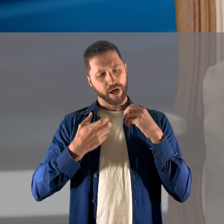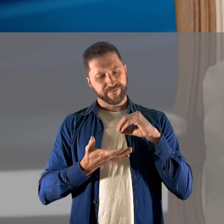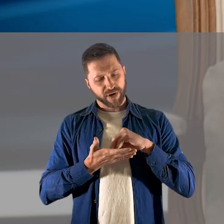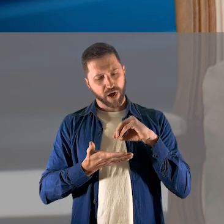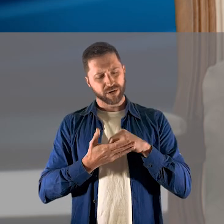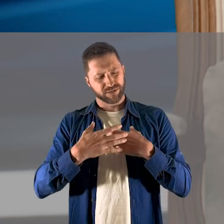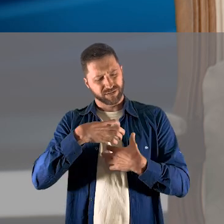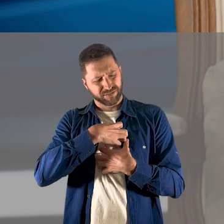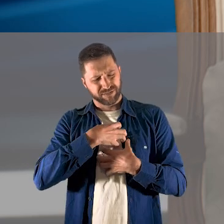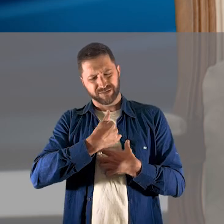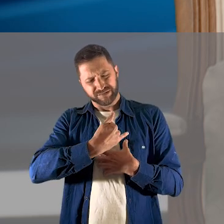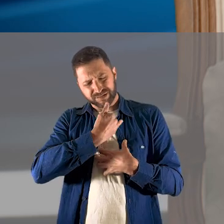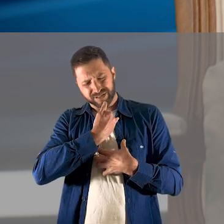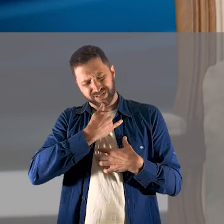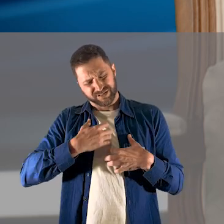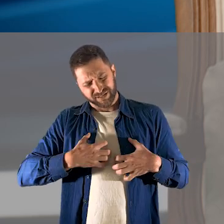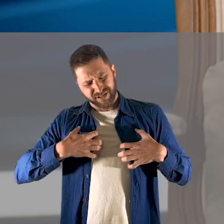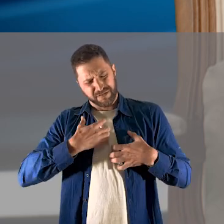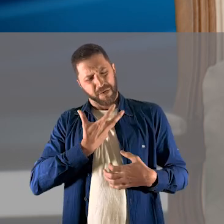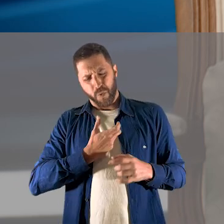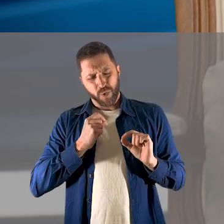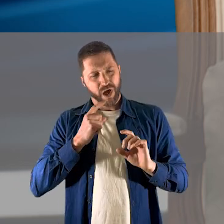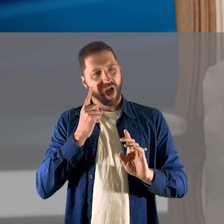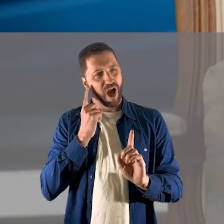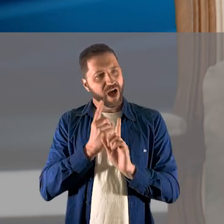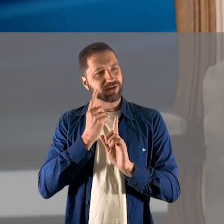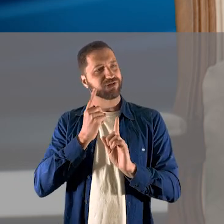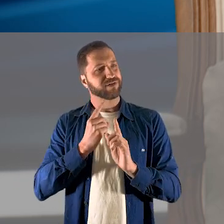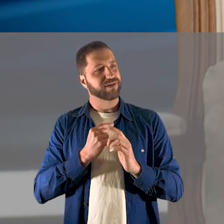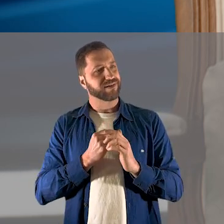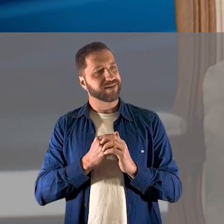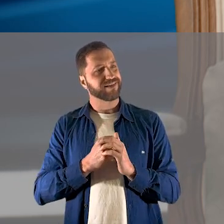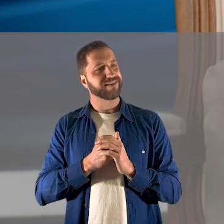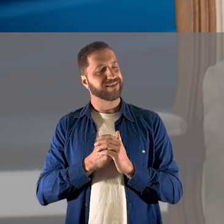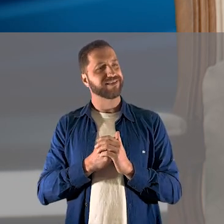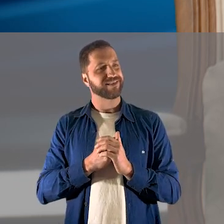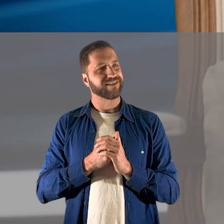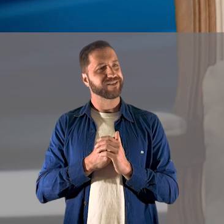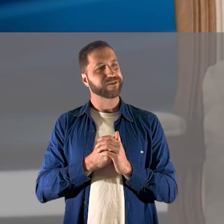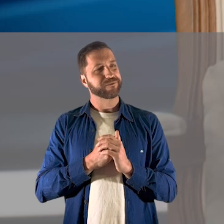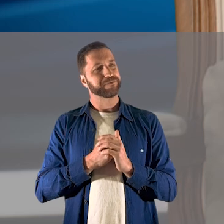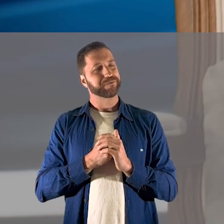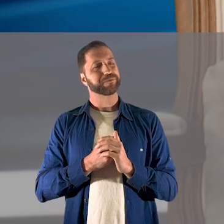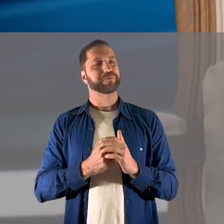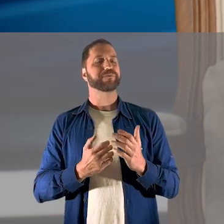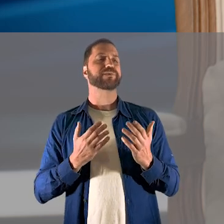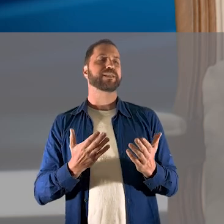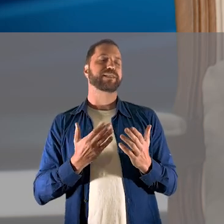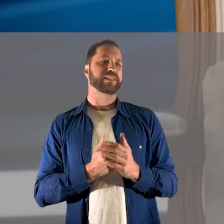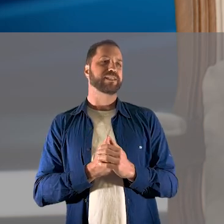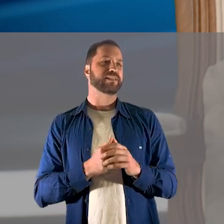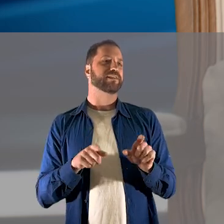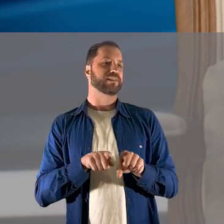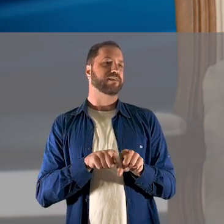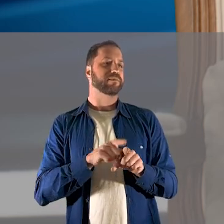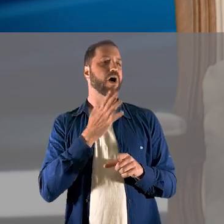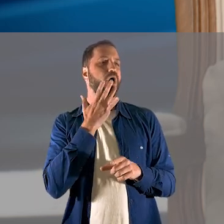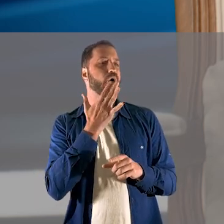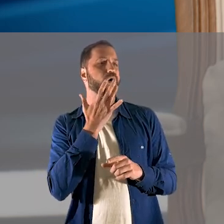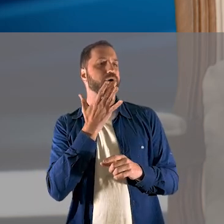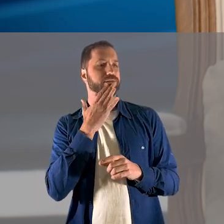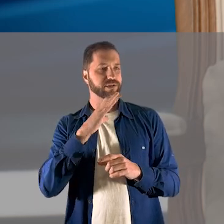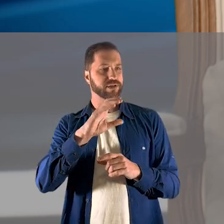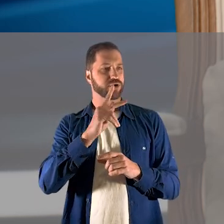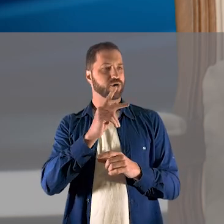consegue entender o que que tava te fazendo mal naquele dia que você precisava tratar muito bom além